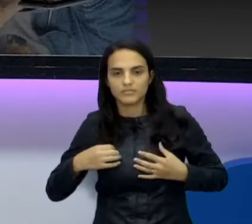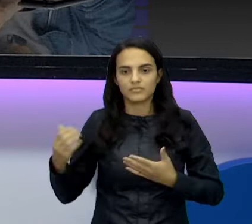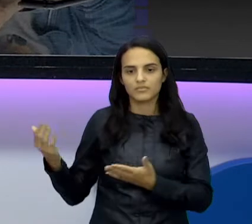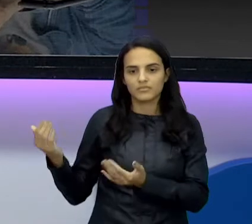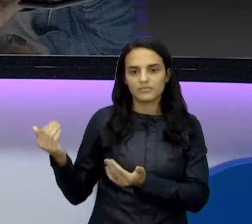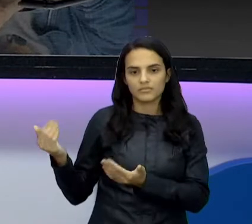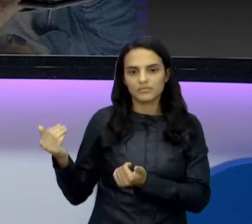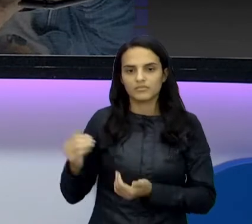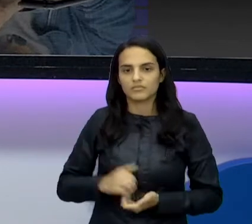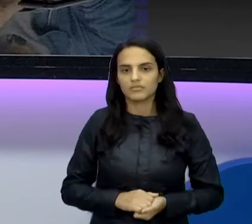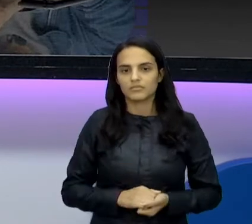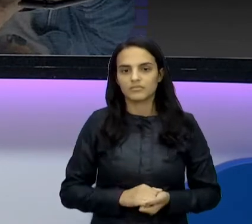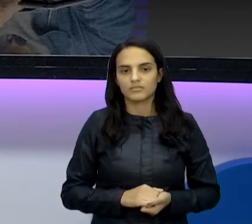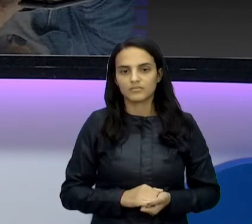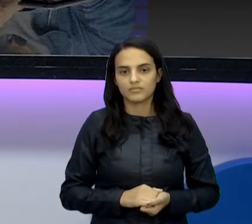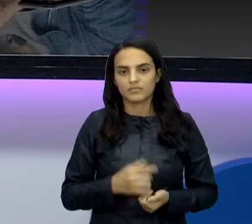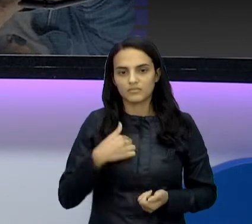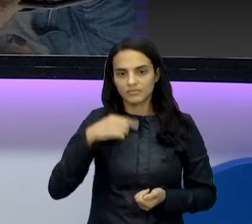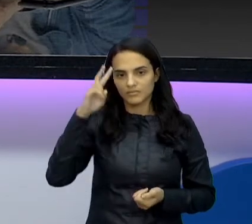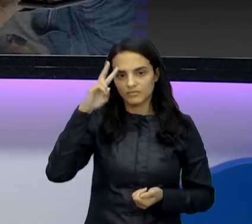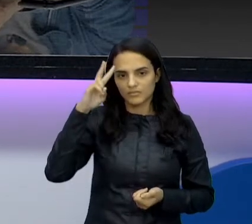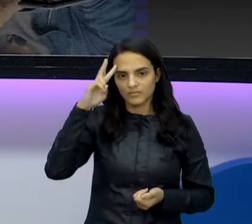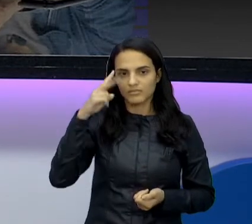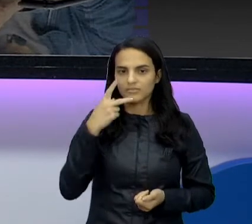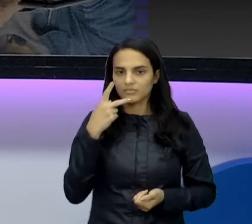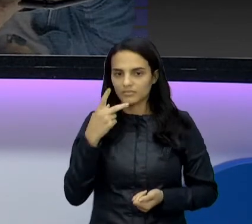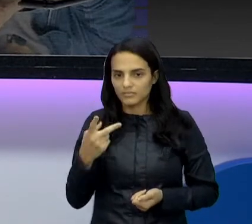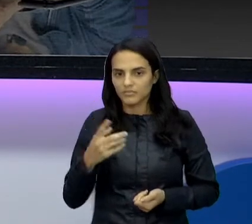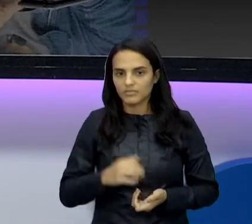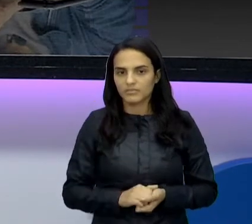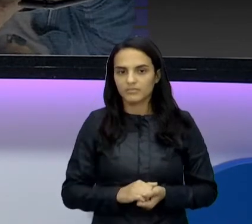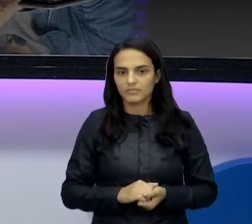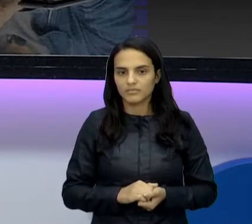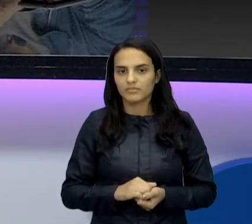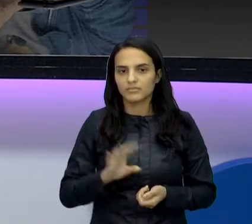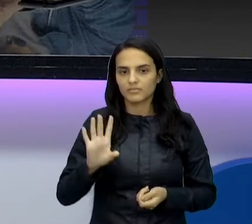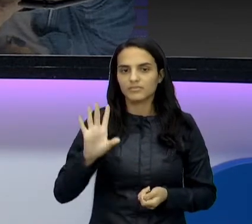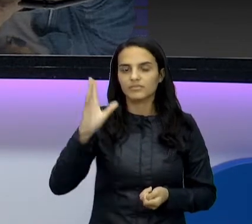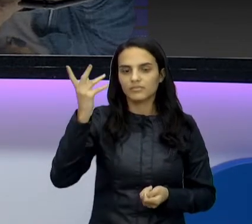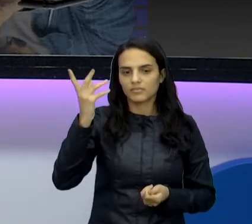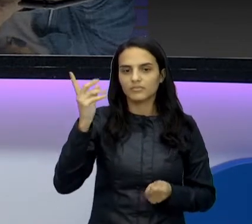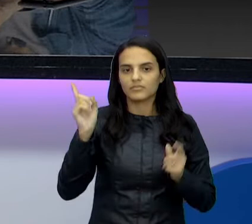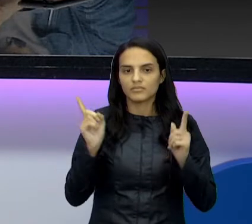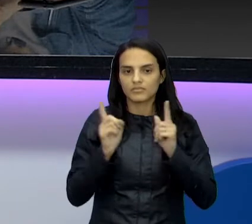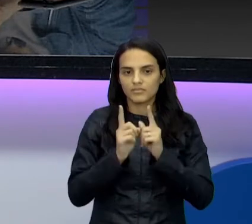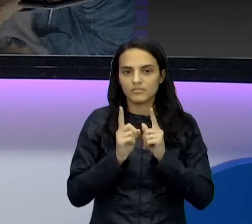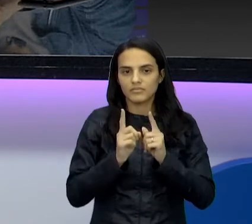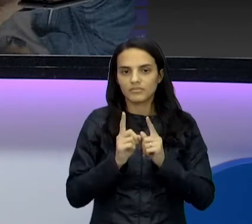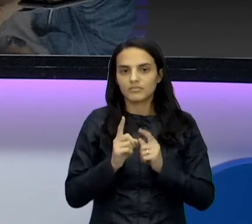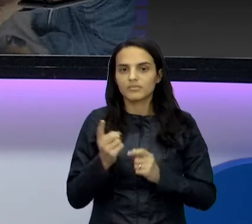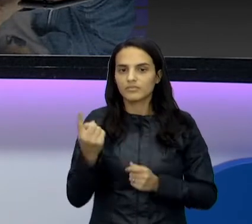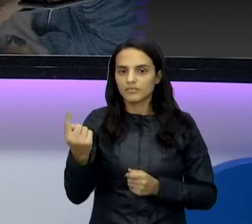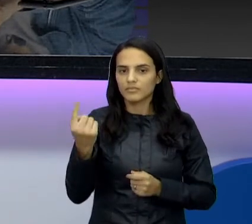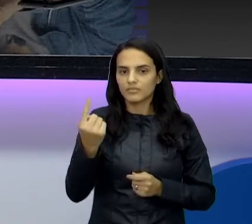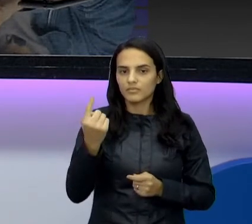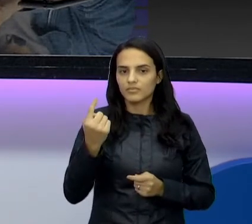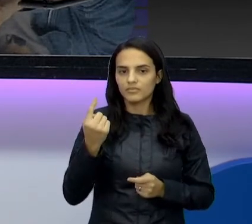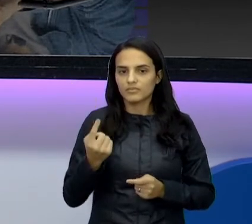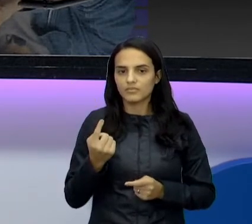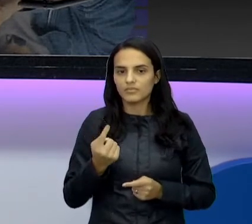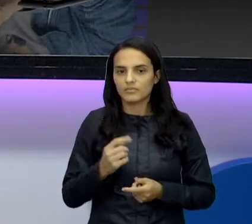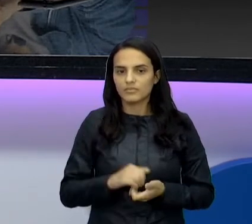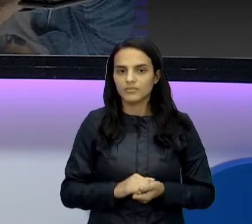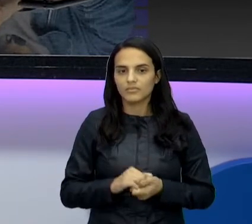né? E eu lembro que eu falei assim, isso vai acontecer logo na minha frente. E ele tá vindo e ela já começou a